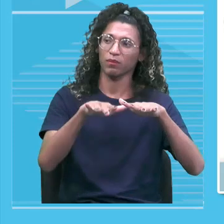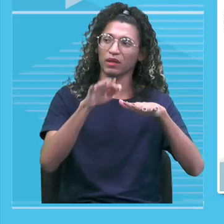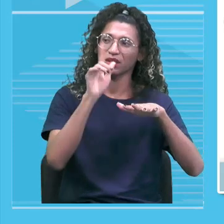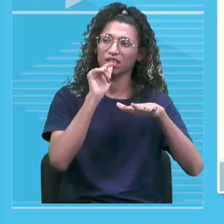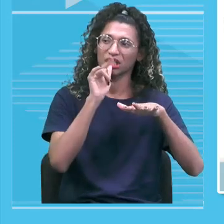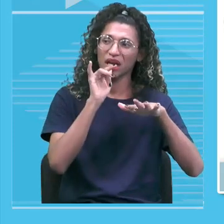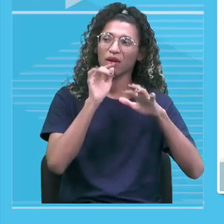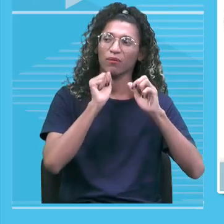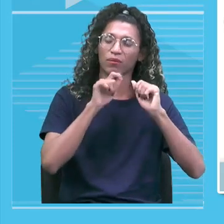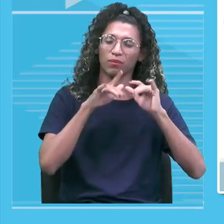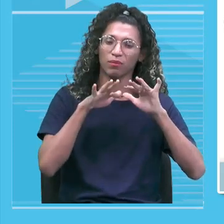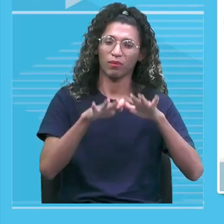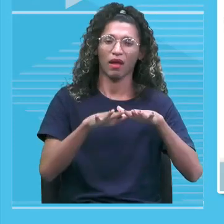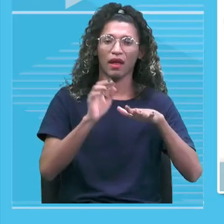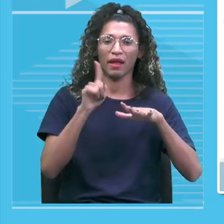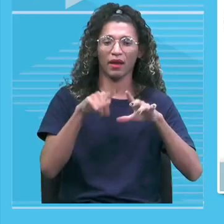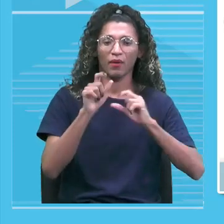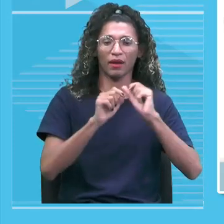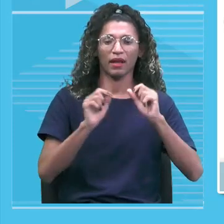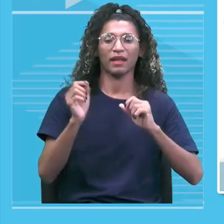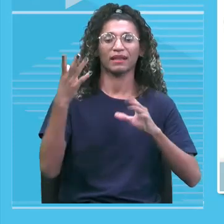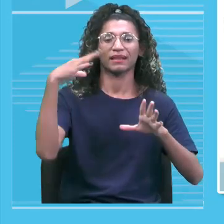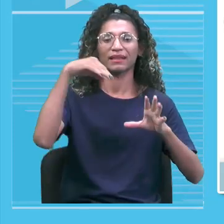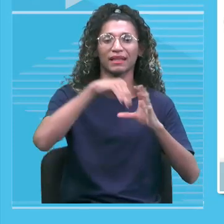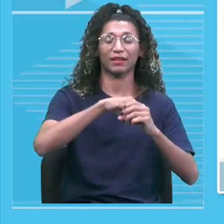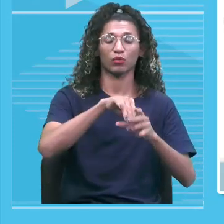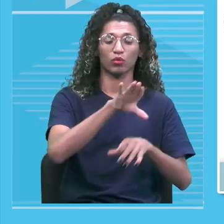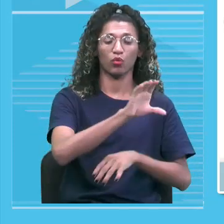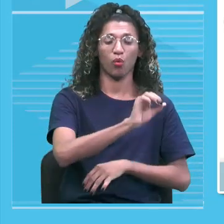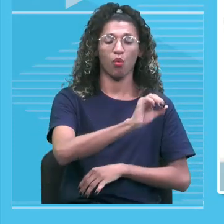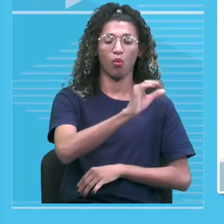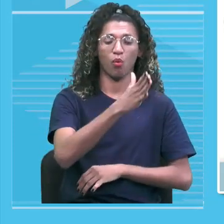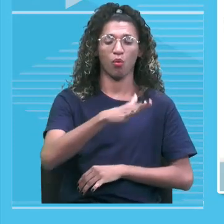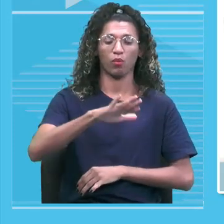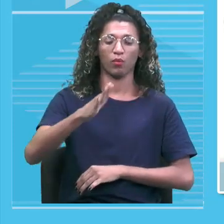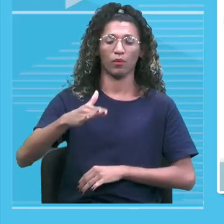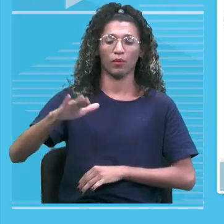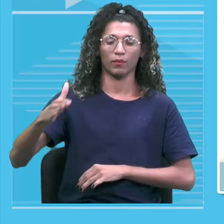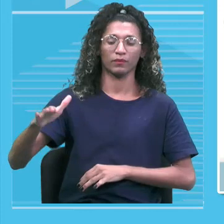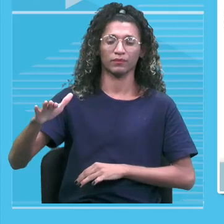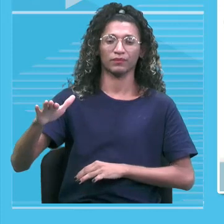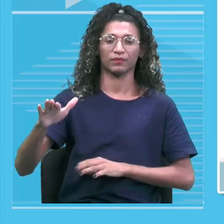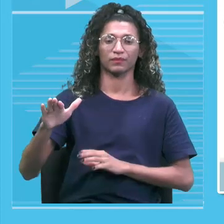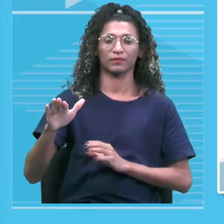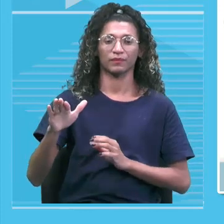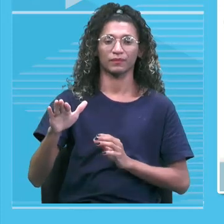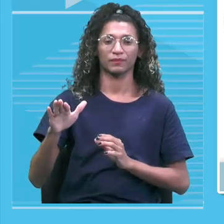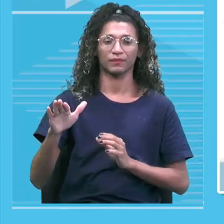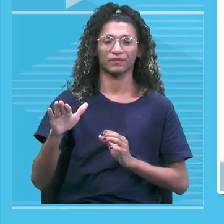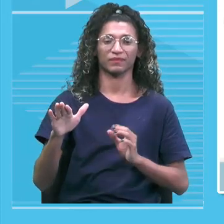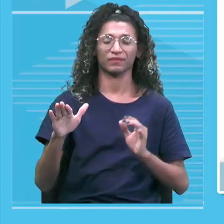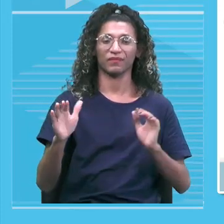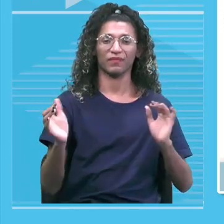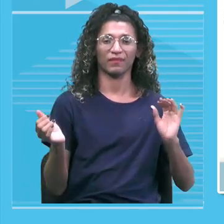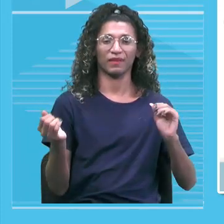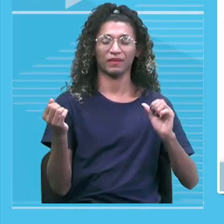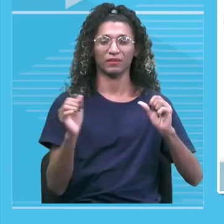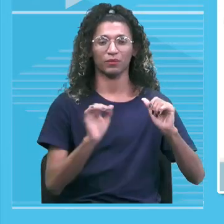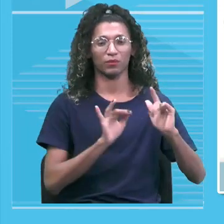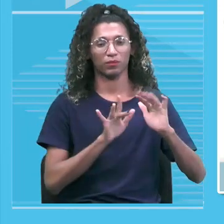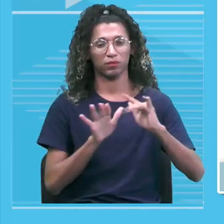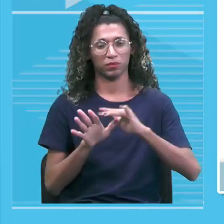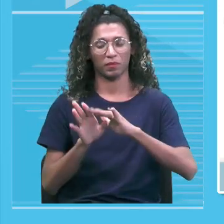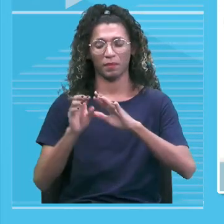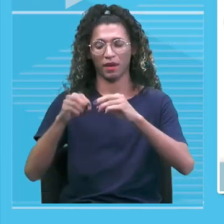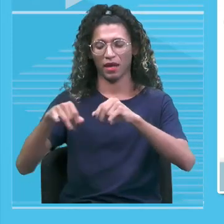que seria no meio do Oceano para uma quantidade maior de areia que